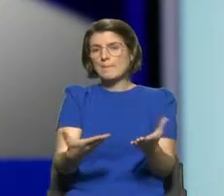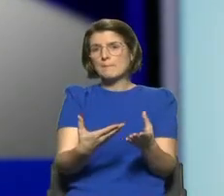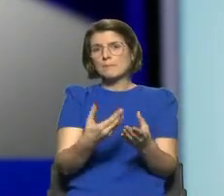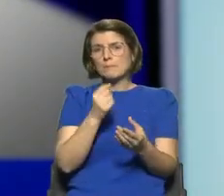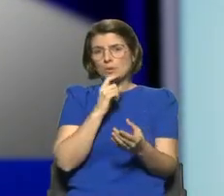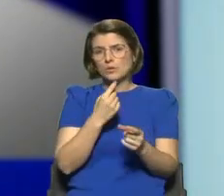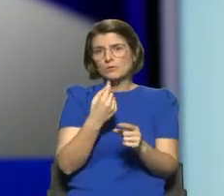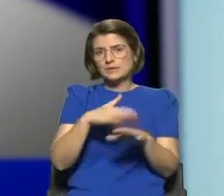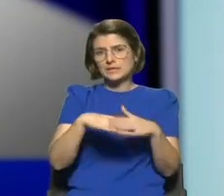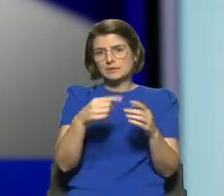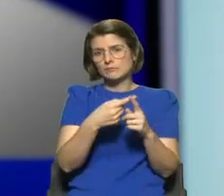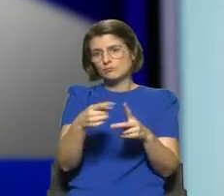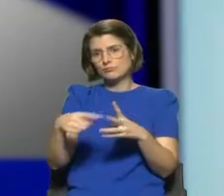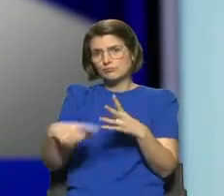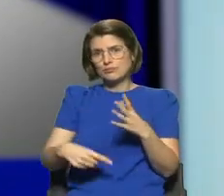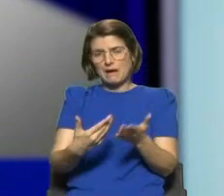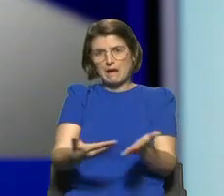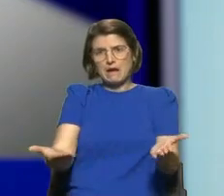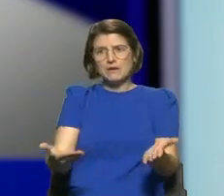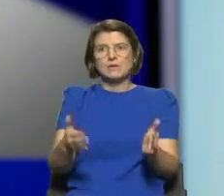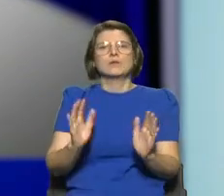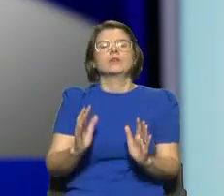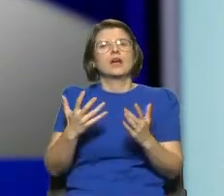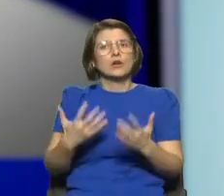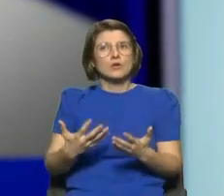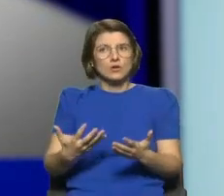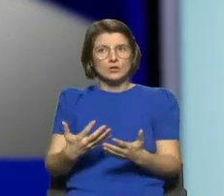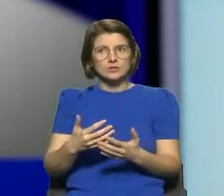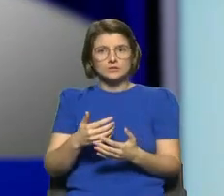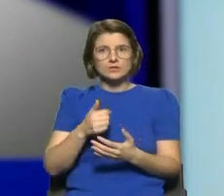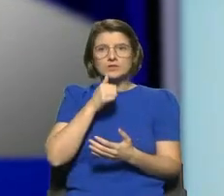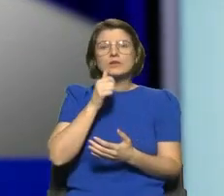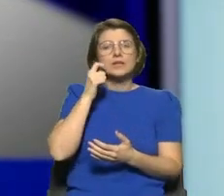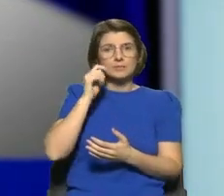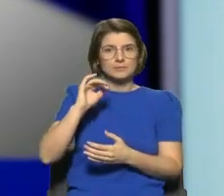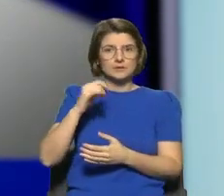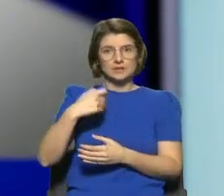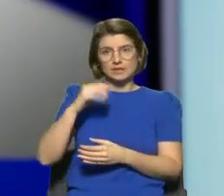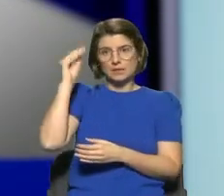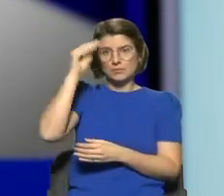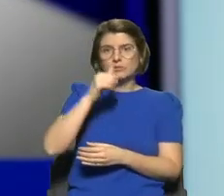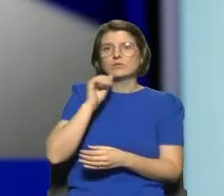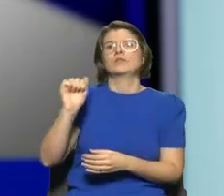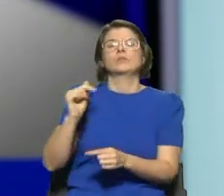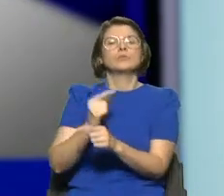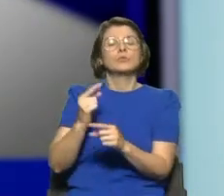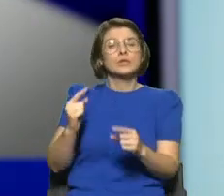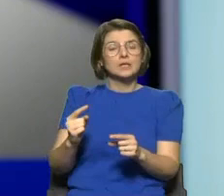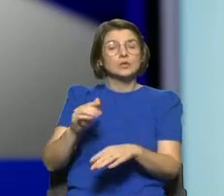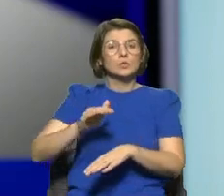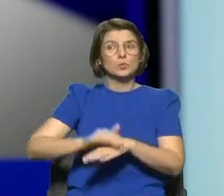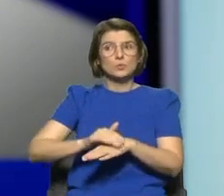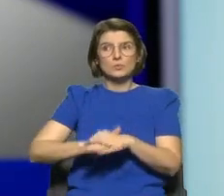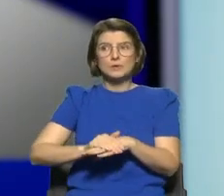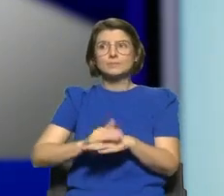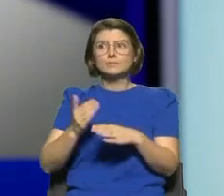mas que tem ao seu dispor Mas neste momento a palavra está do lado do senhor presidente da república porquê Porque e